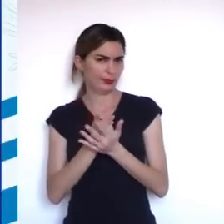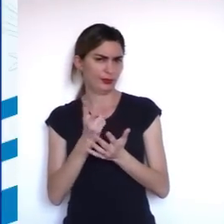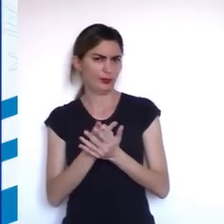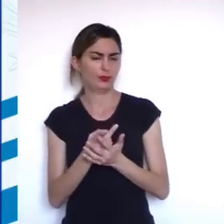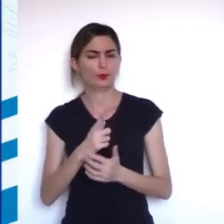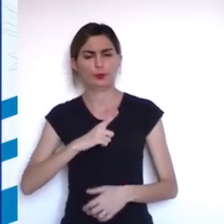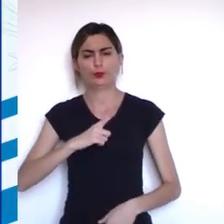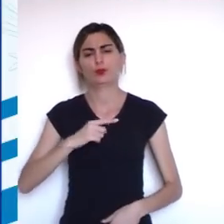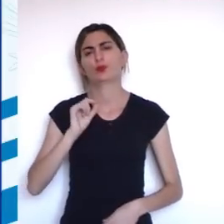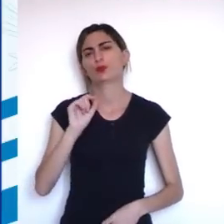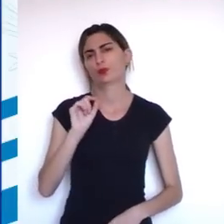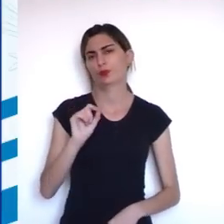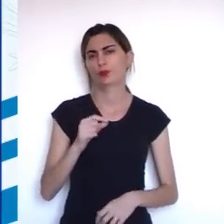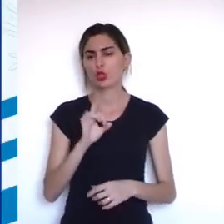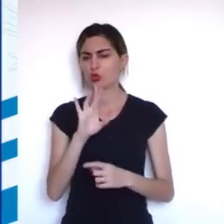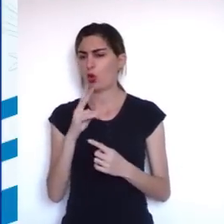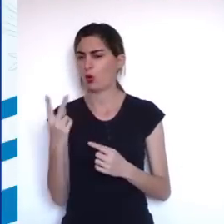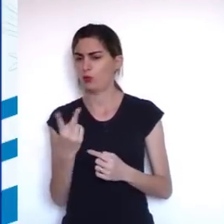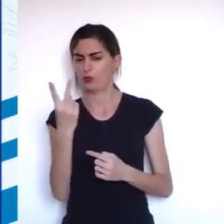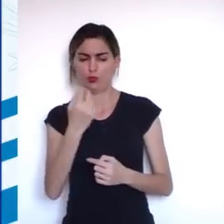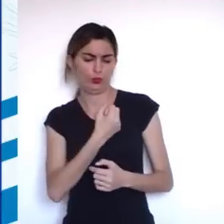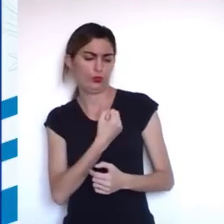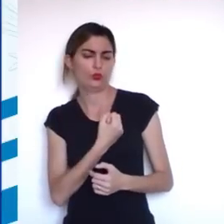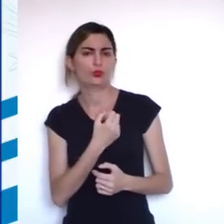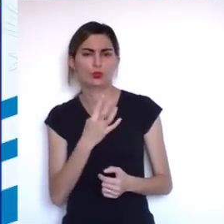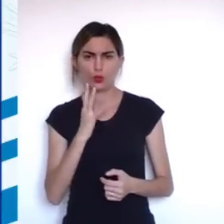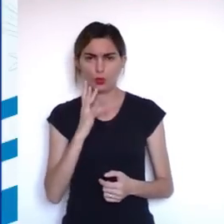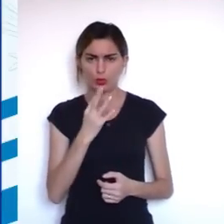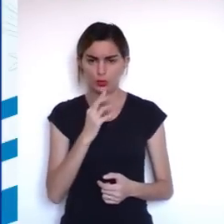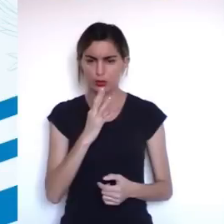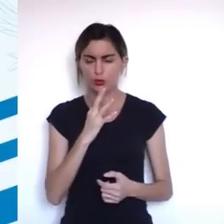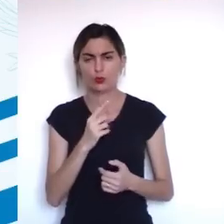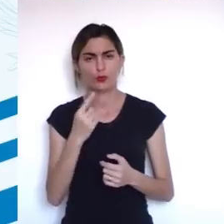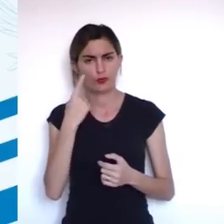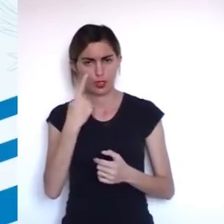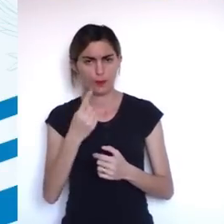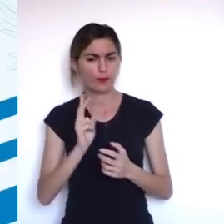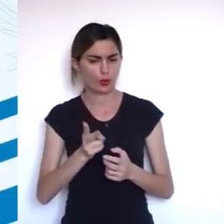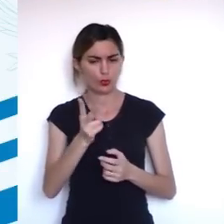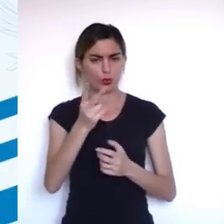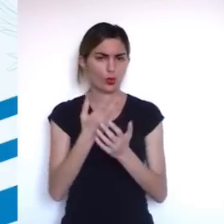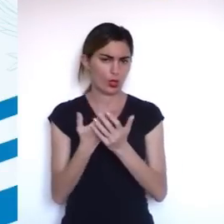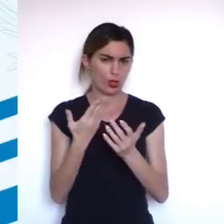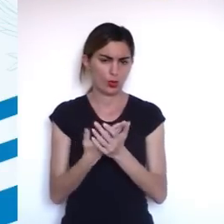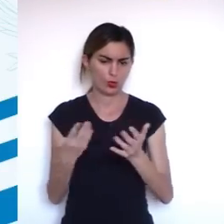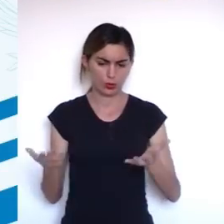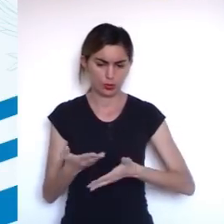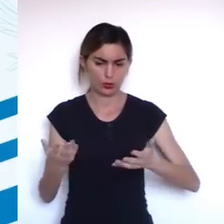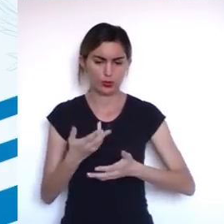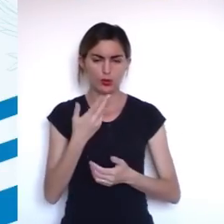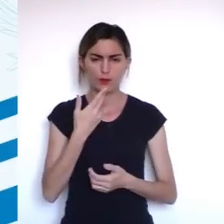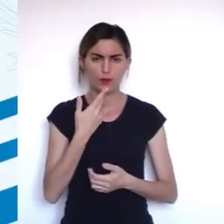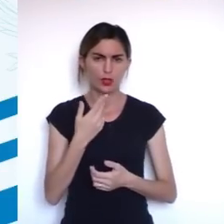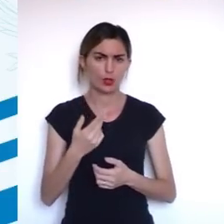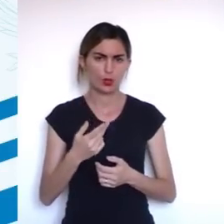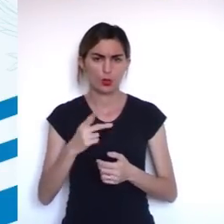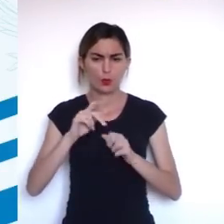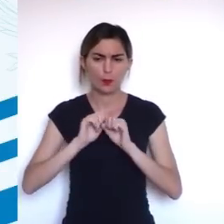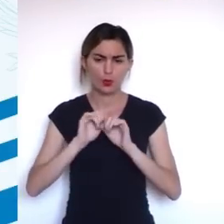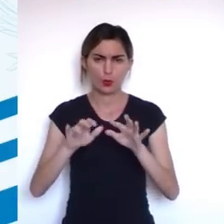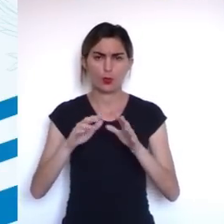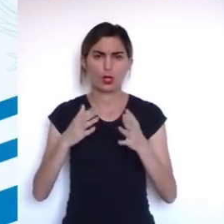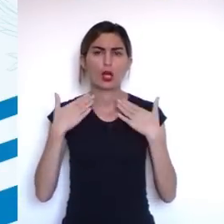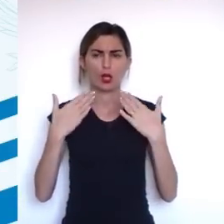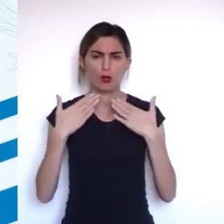Sempre haverá apenas um valor a ser reconhecido. Bora continuar nossa aula agora falando sobre